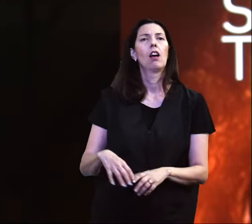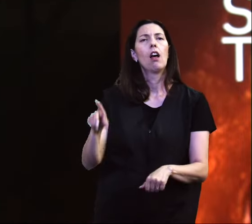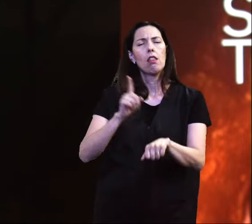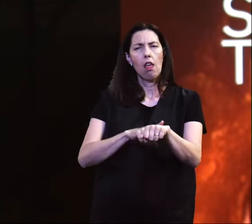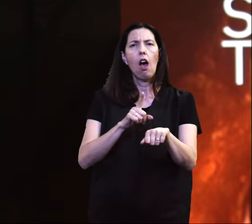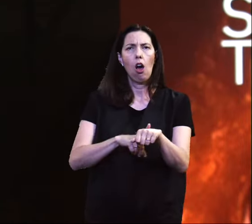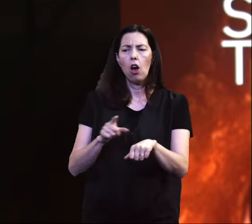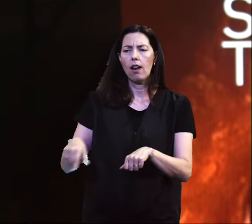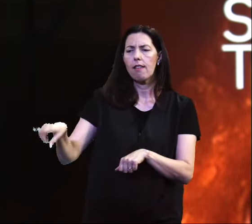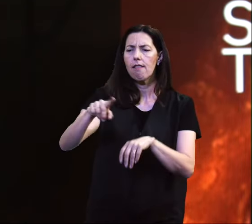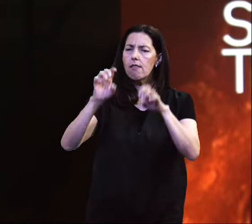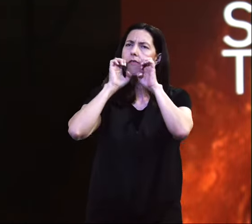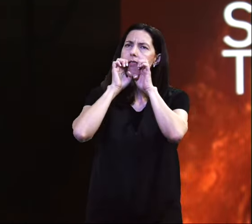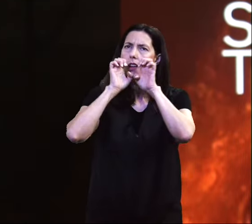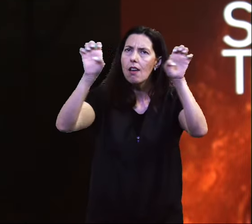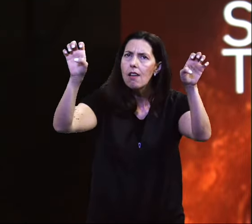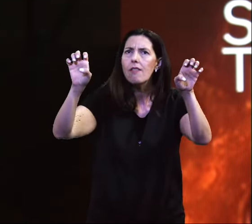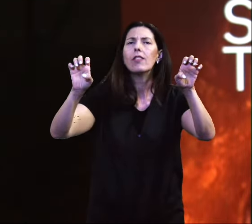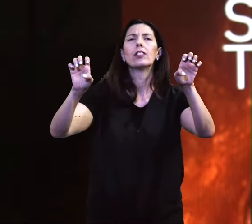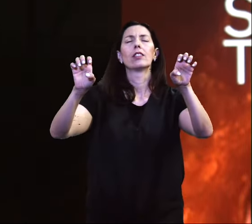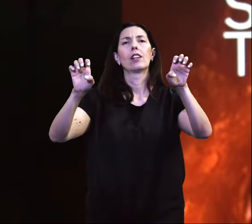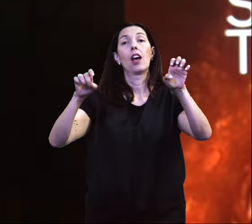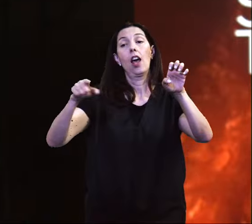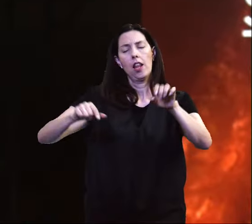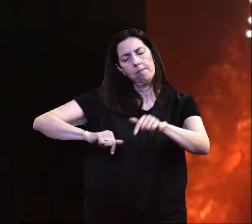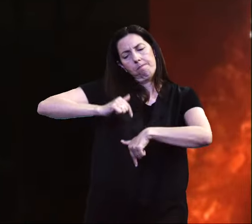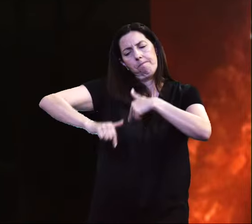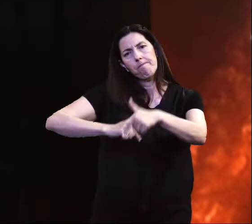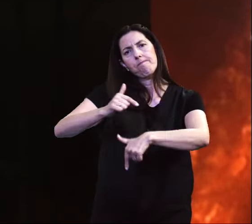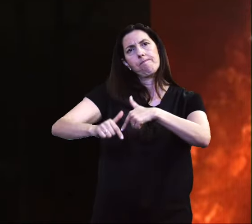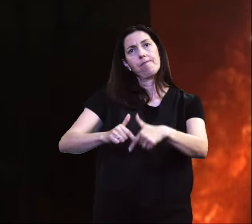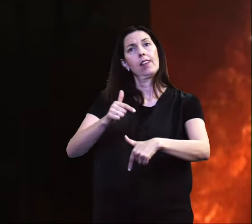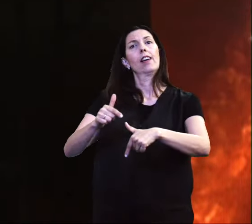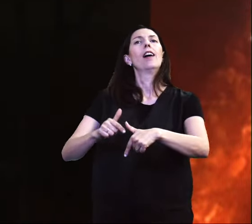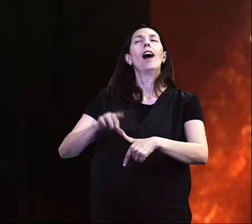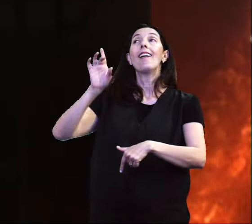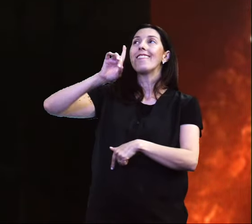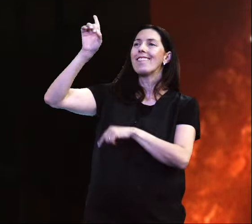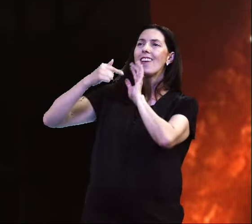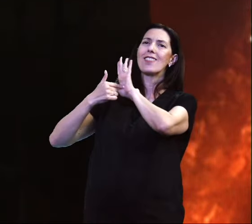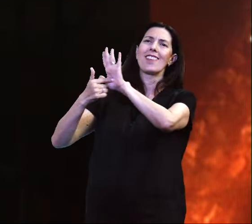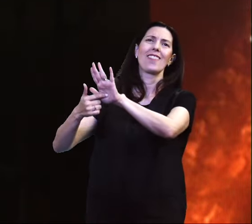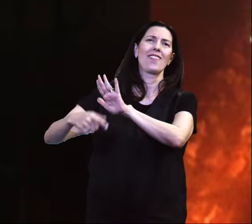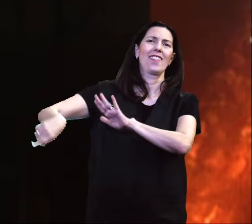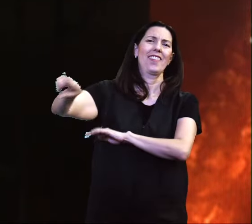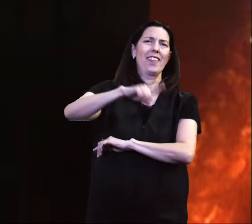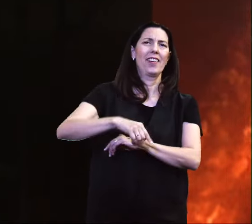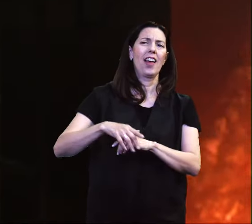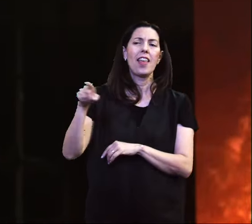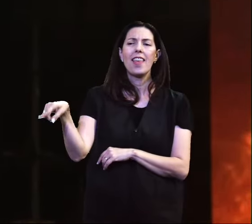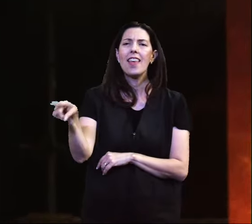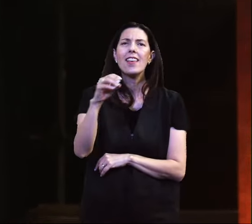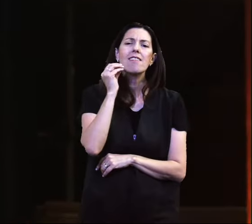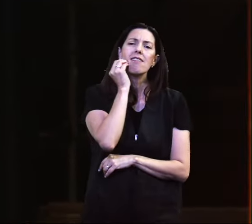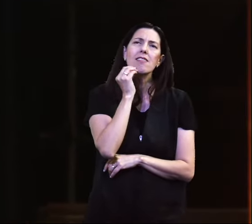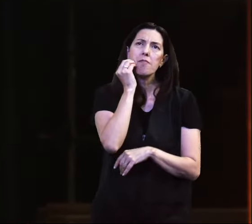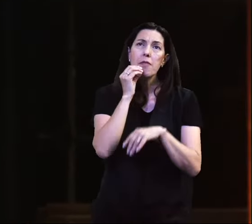de Deus, o próprio Deus que mandou eles fazerem a obra se revela a eles. E as experiências do poder